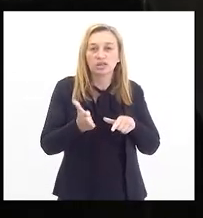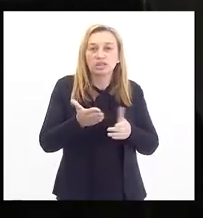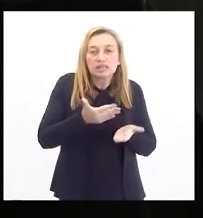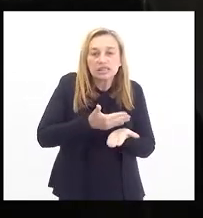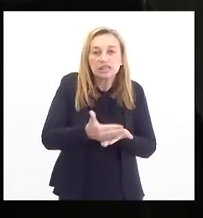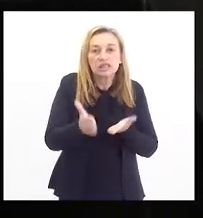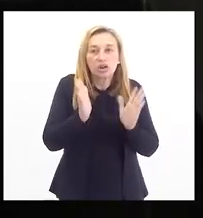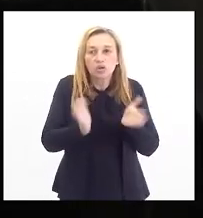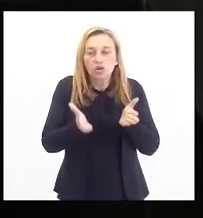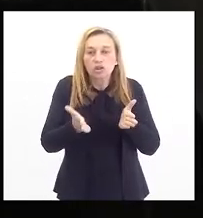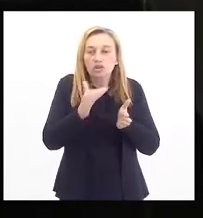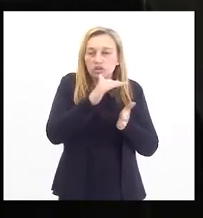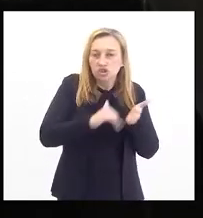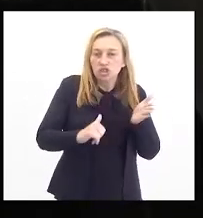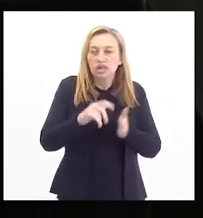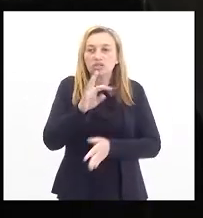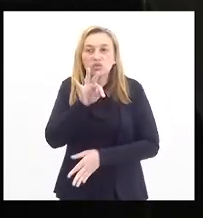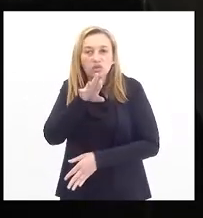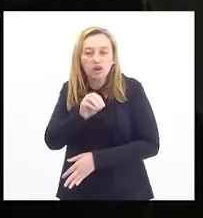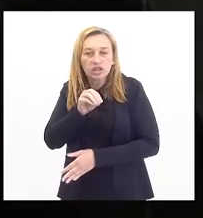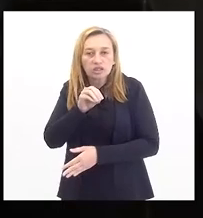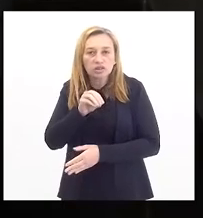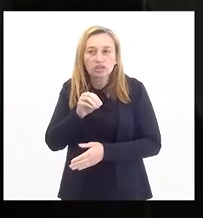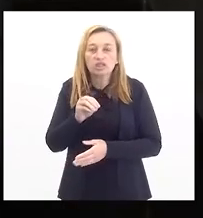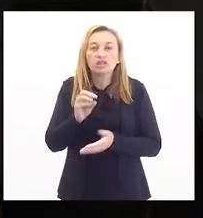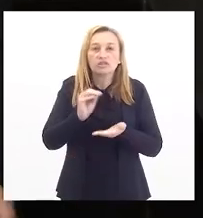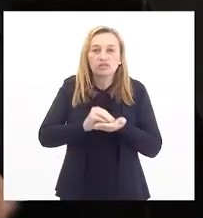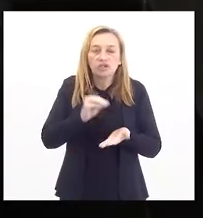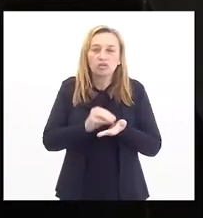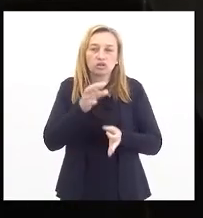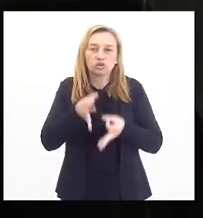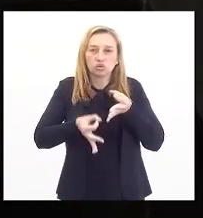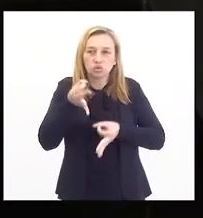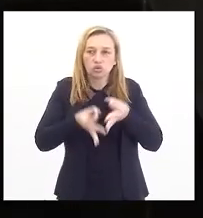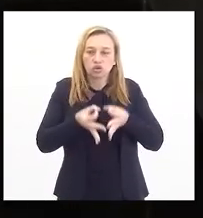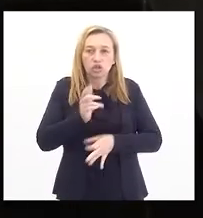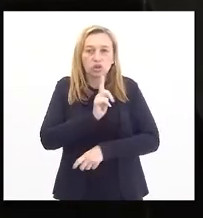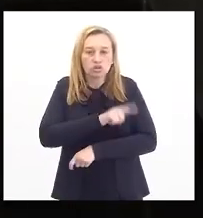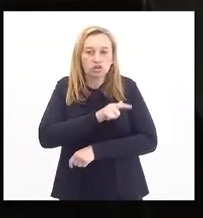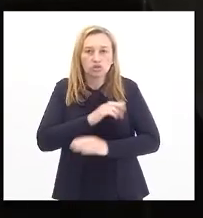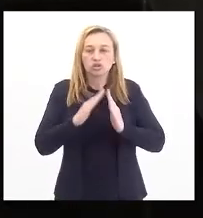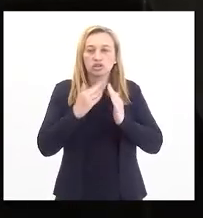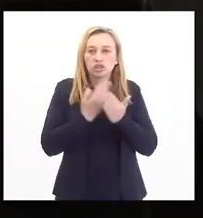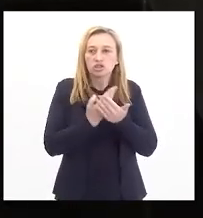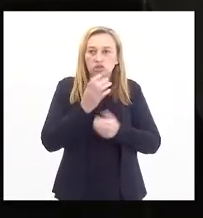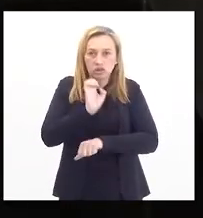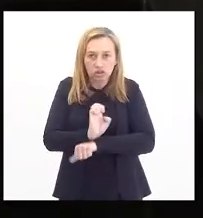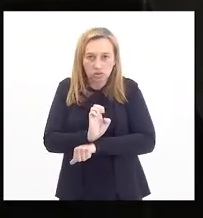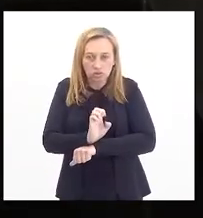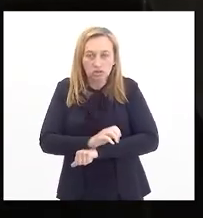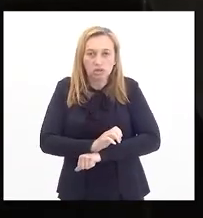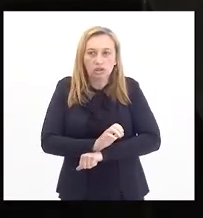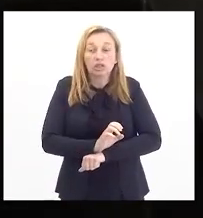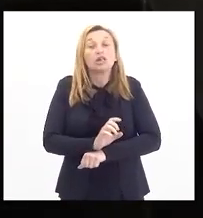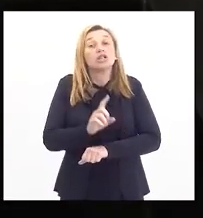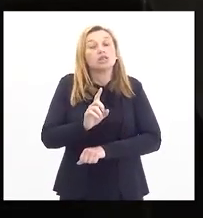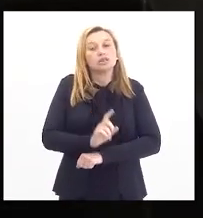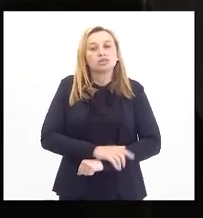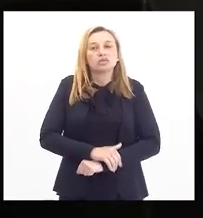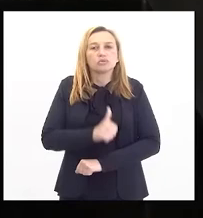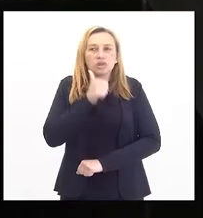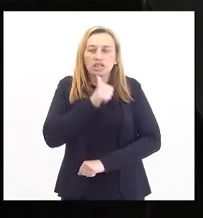desde hoje, pela derrubada deste veto que comete essa grande injustiça com gestores das escolas estaduais, gestores e